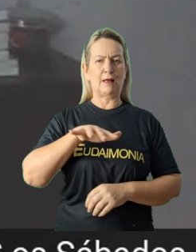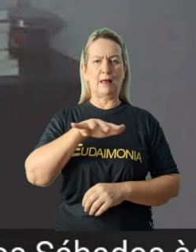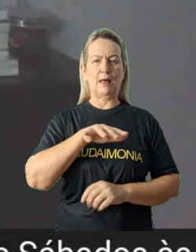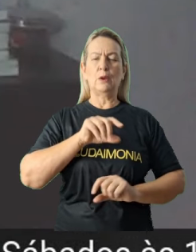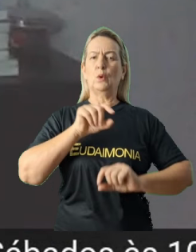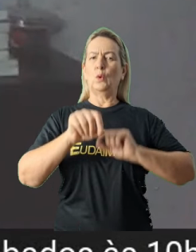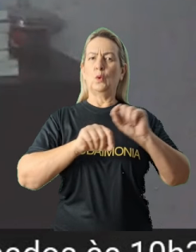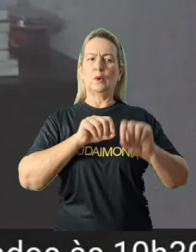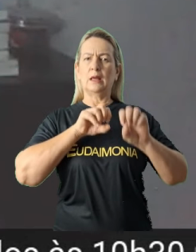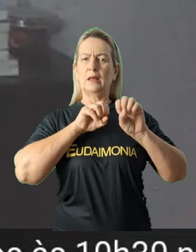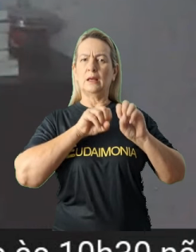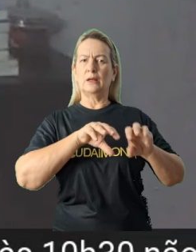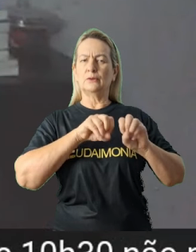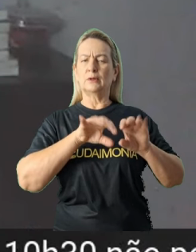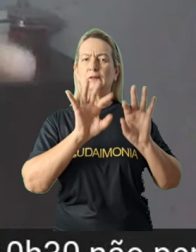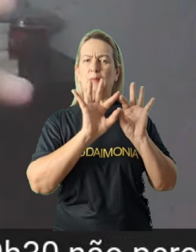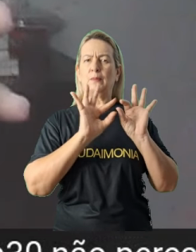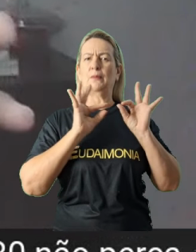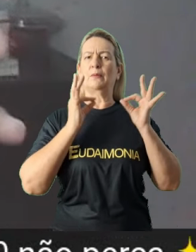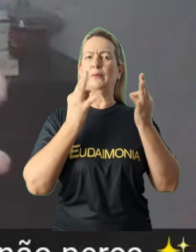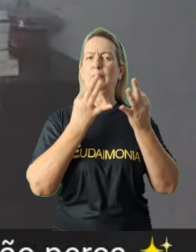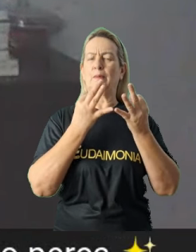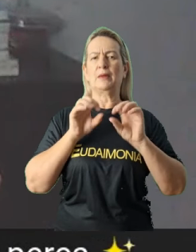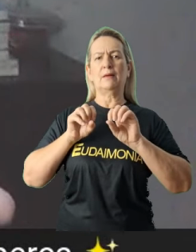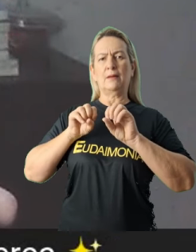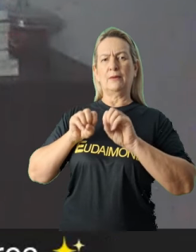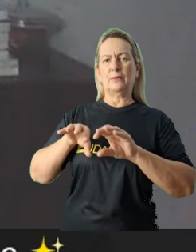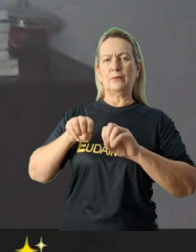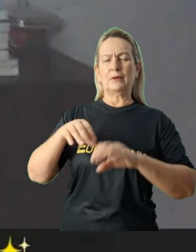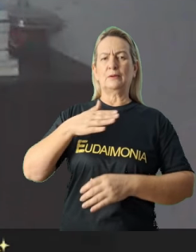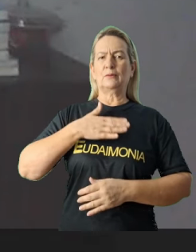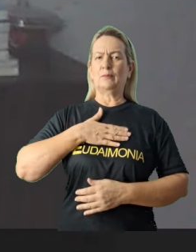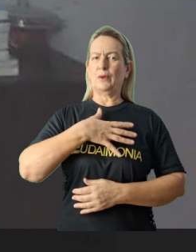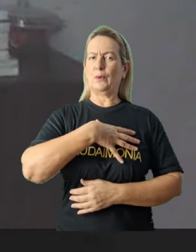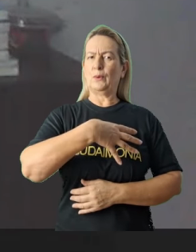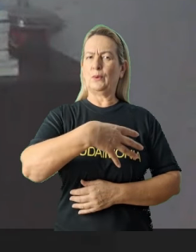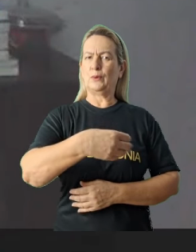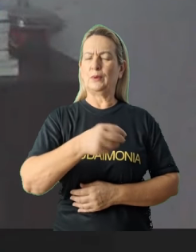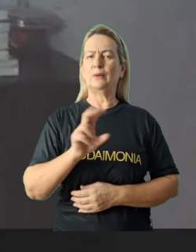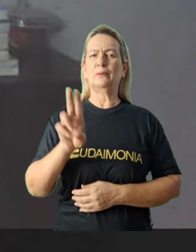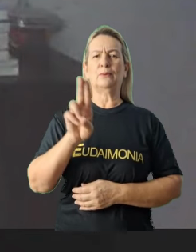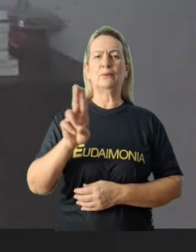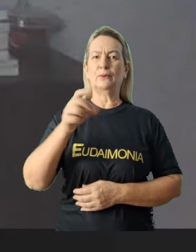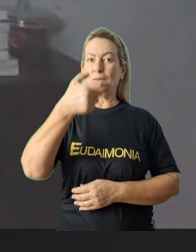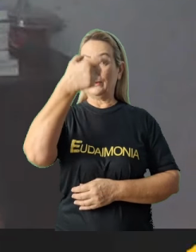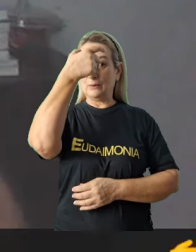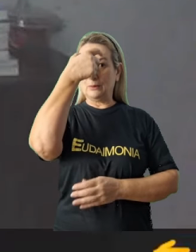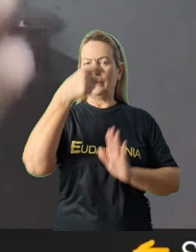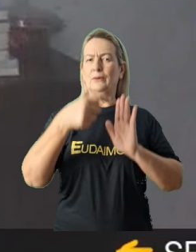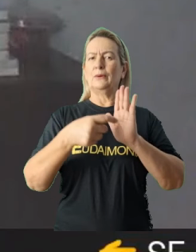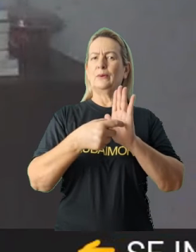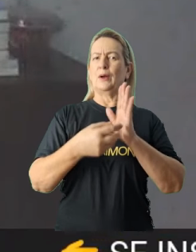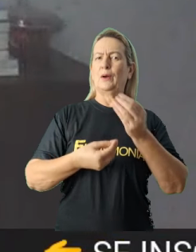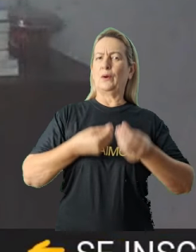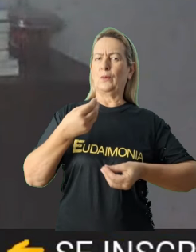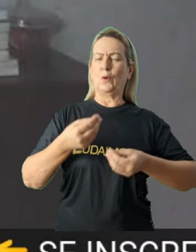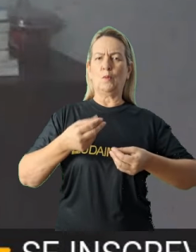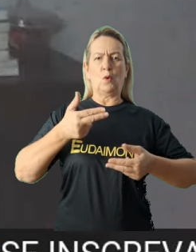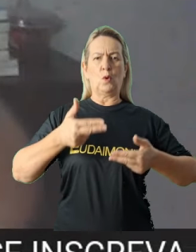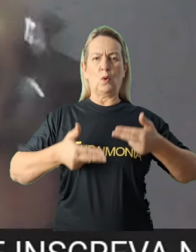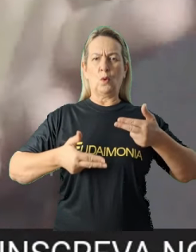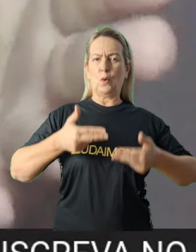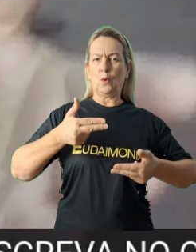educação? Na educação dos meus parentes? Na educação dos meus filhos? Meu Deus, e agora? Como é que fica esse